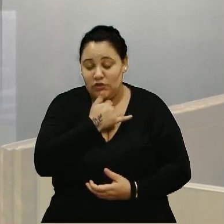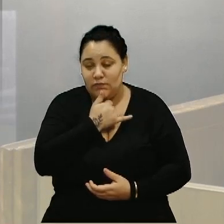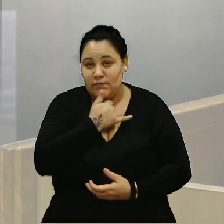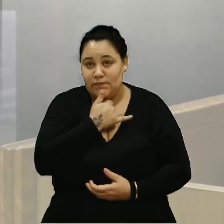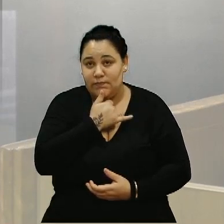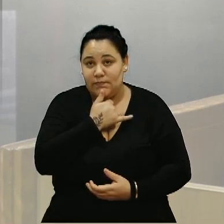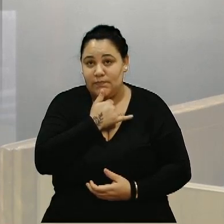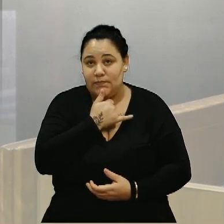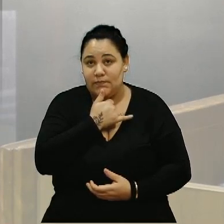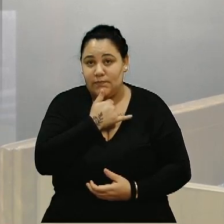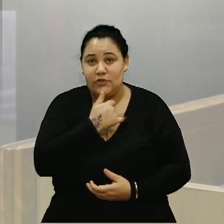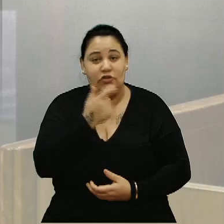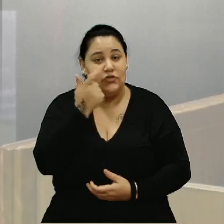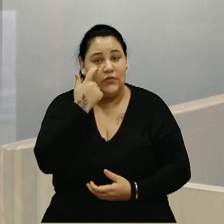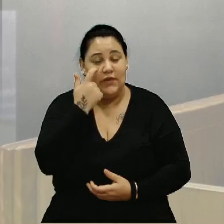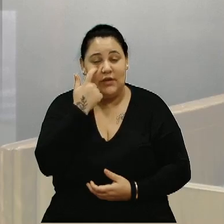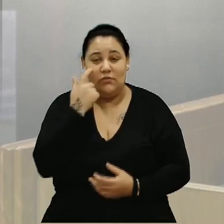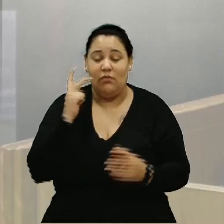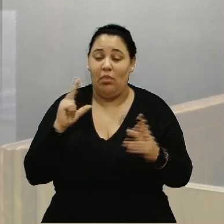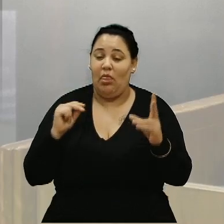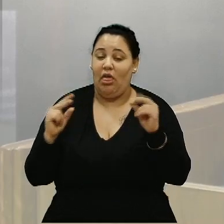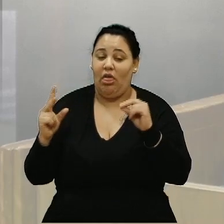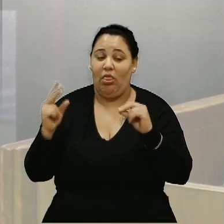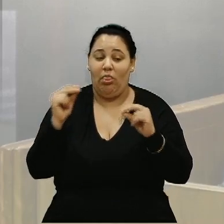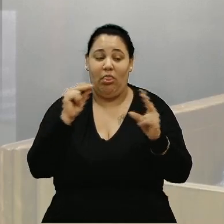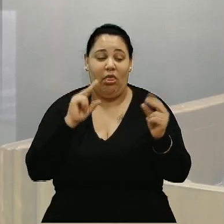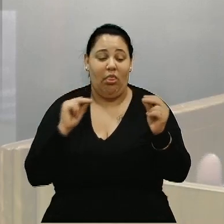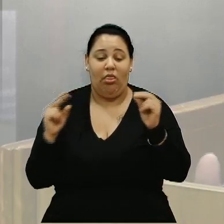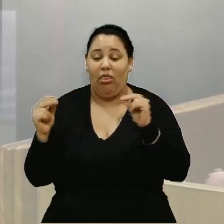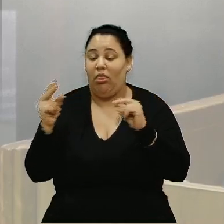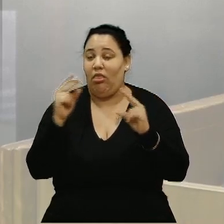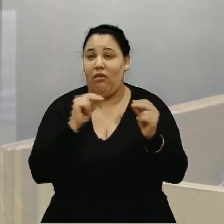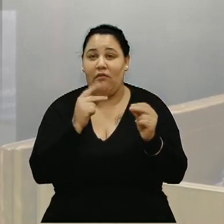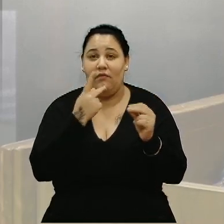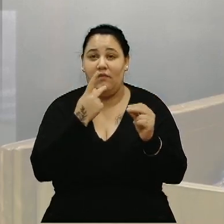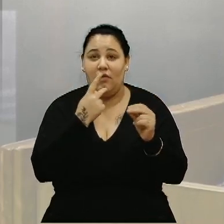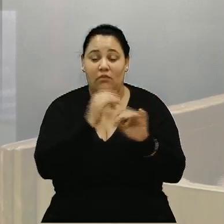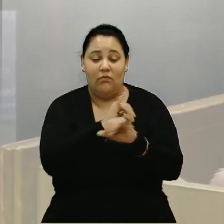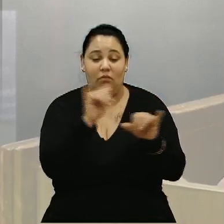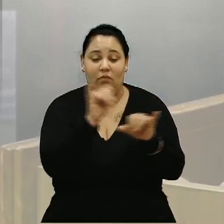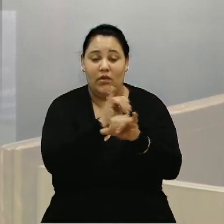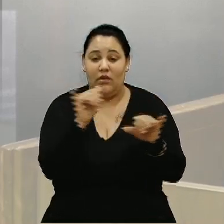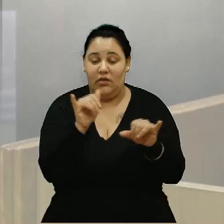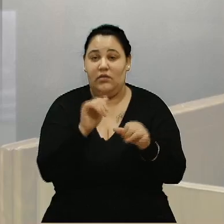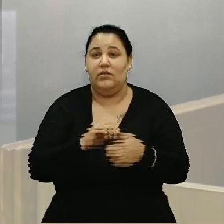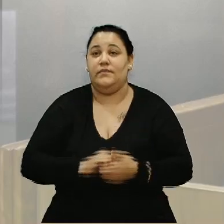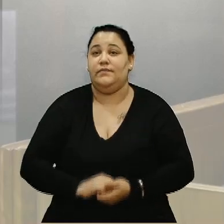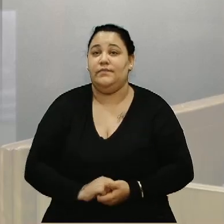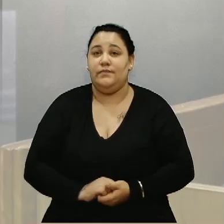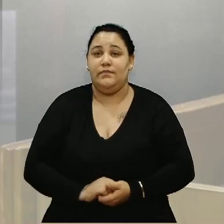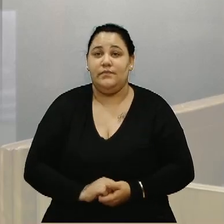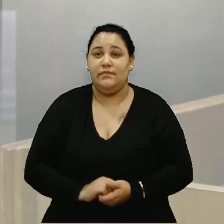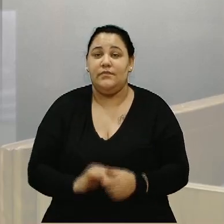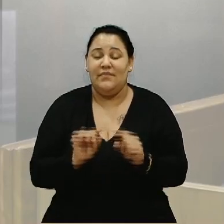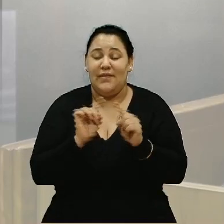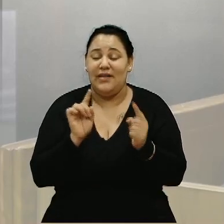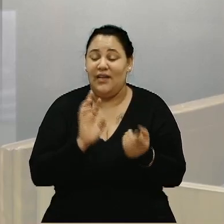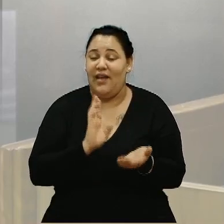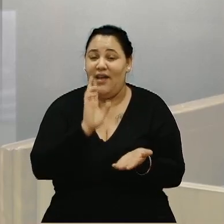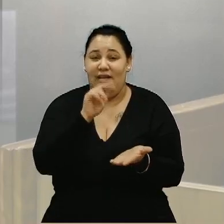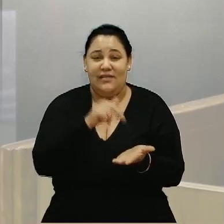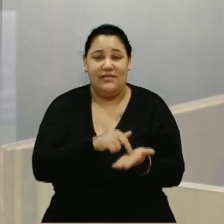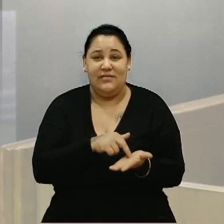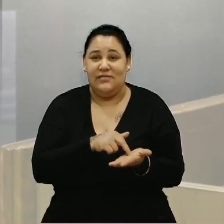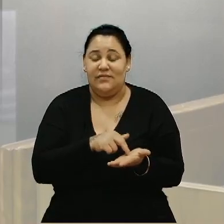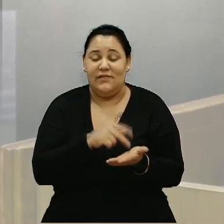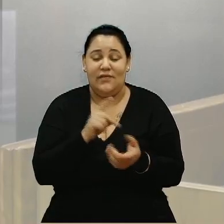a gente ver um falatório, a gente vê propaganda daqui, propaganda dali, mas na realidade não se